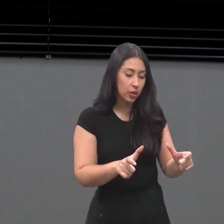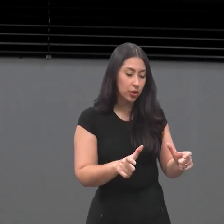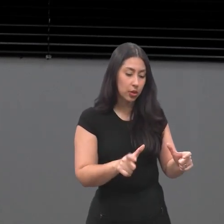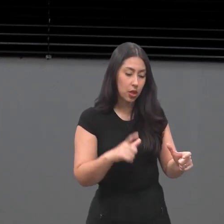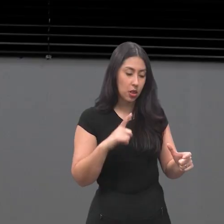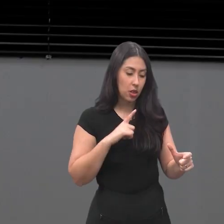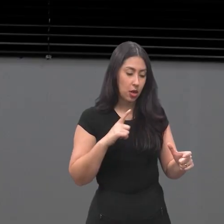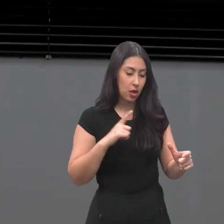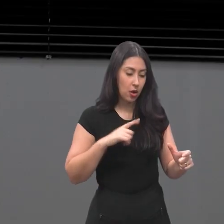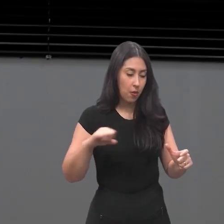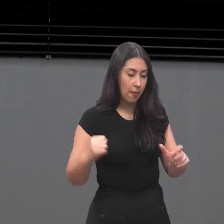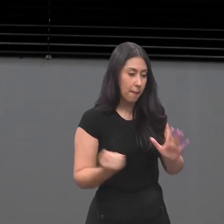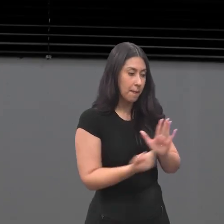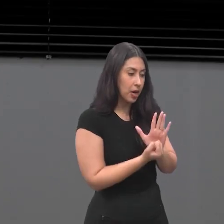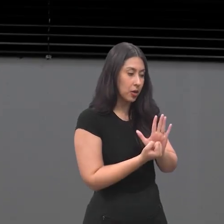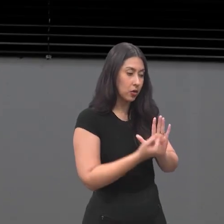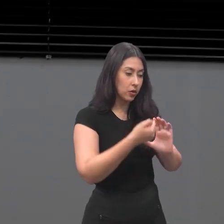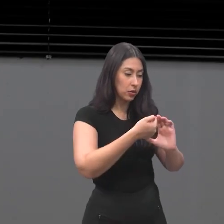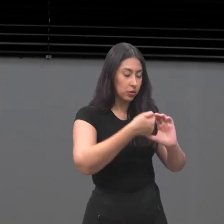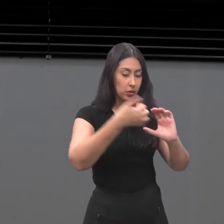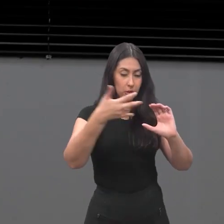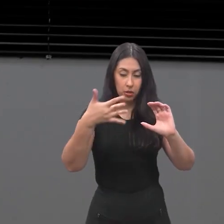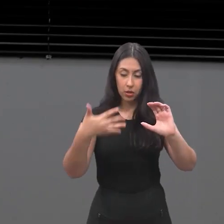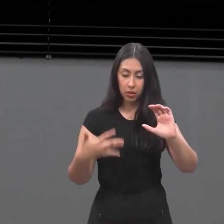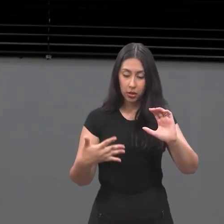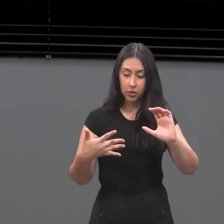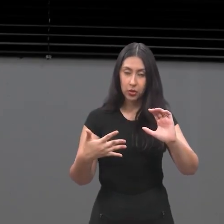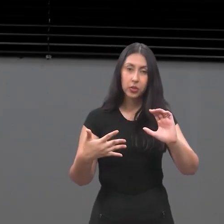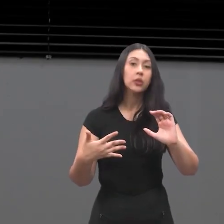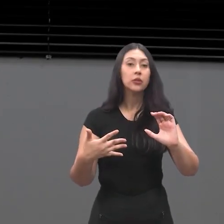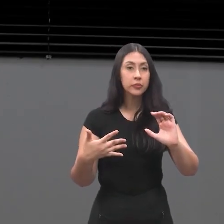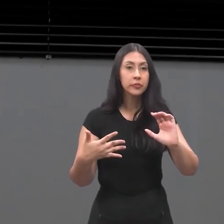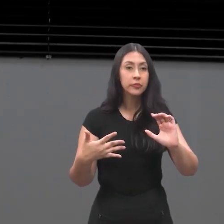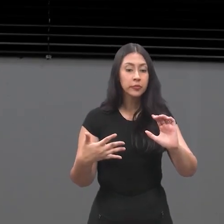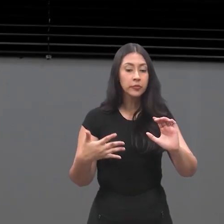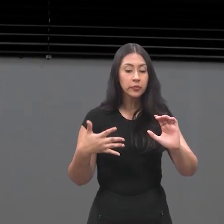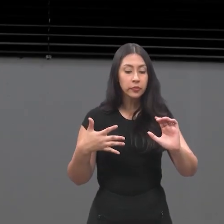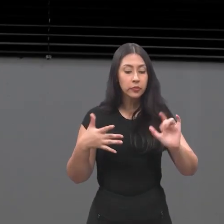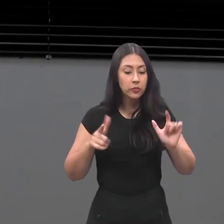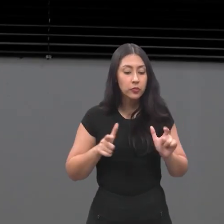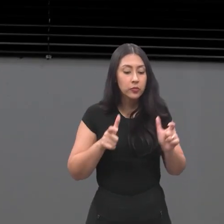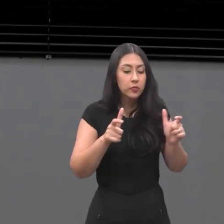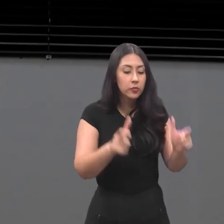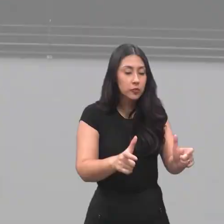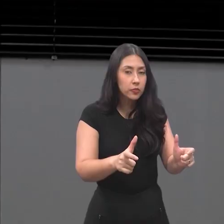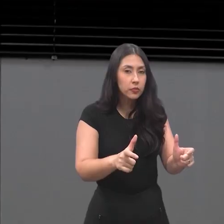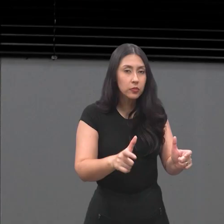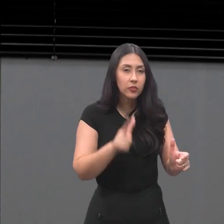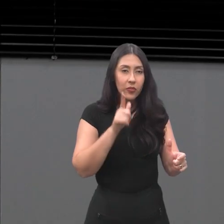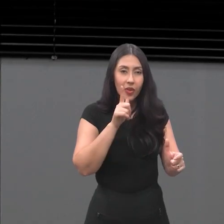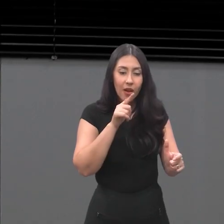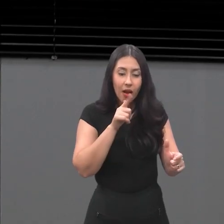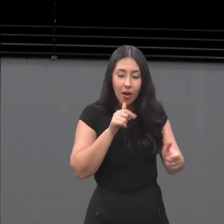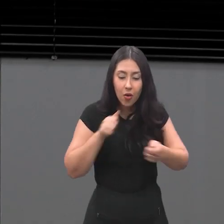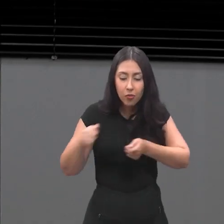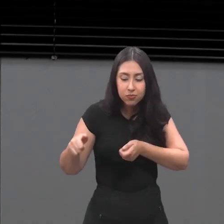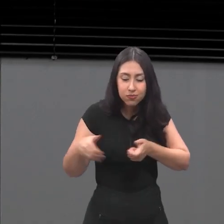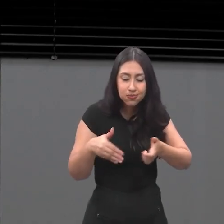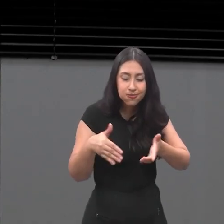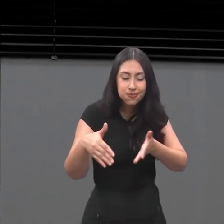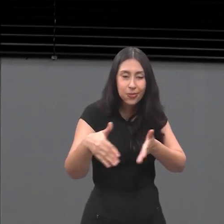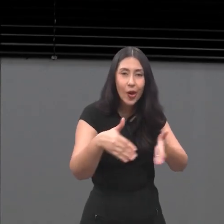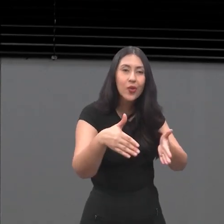maneira e procurou determinadas características naturais para que ocupassem esse território. O Rio Paraíba,